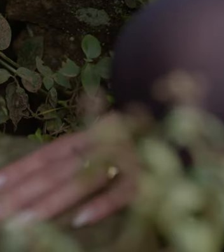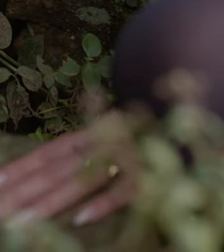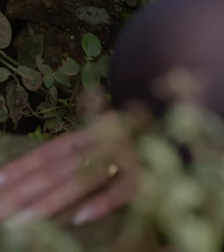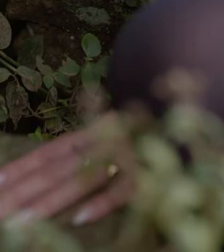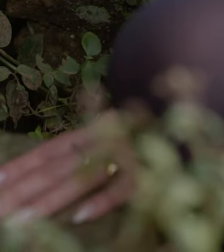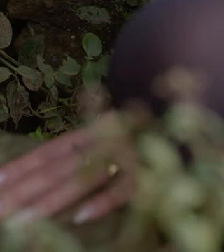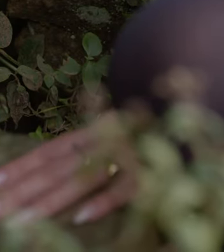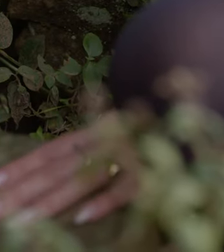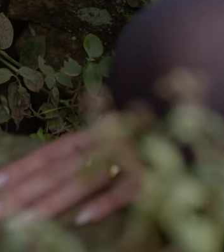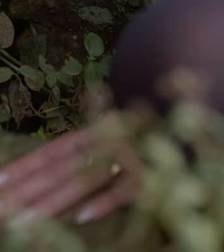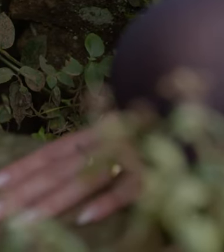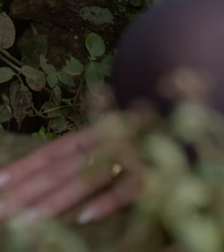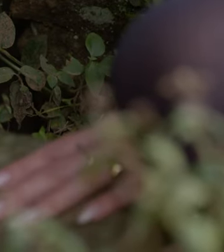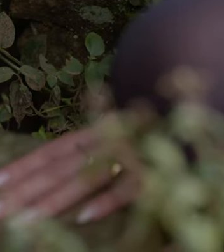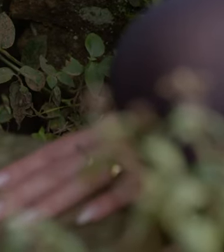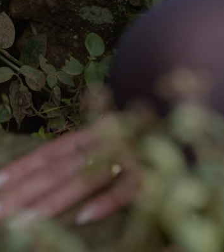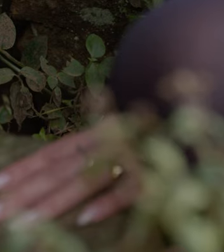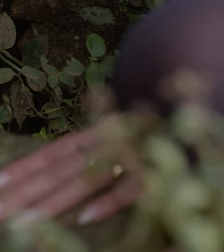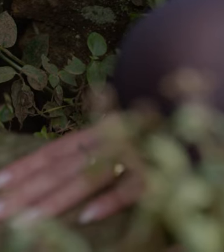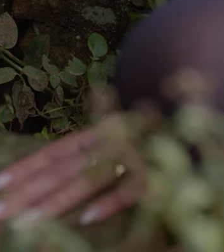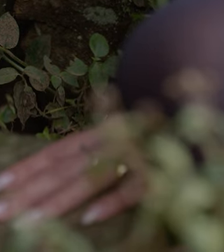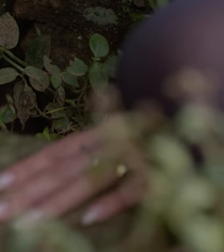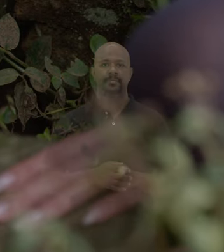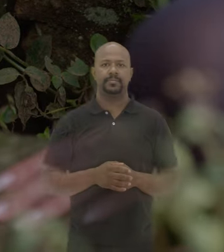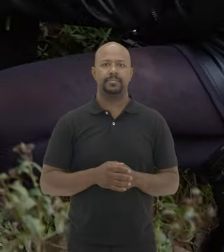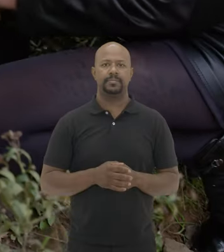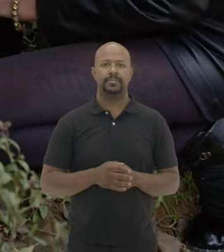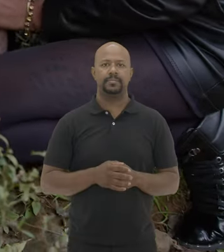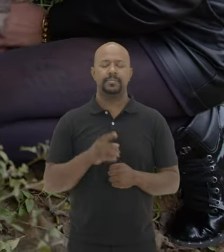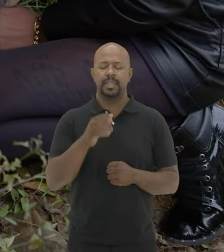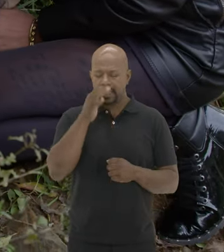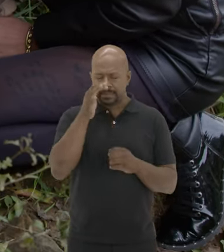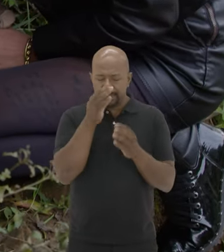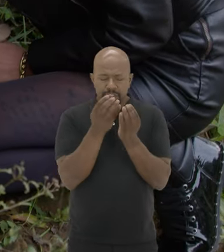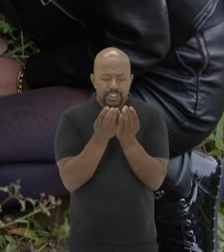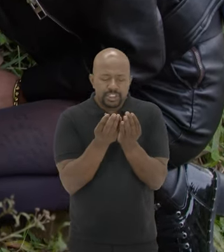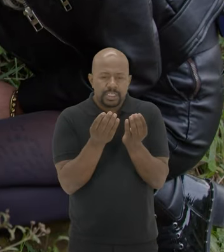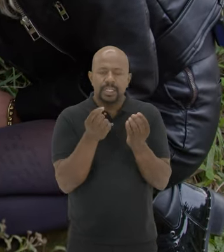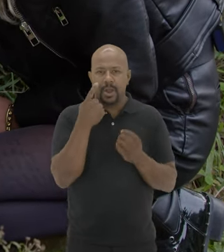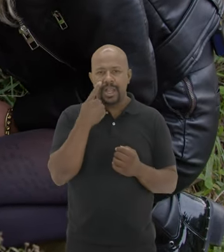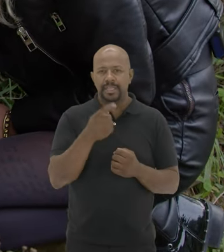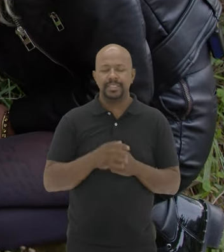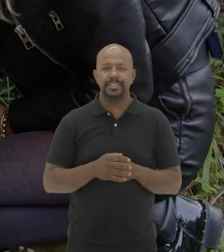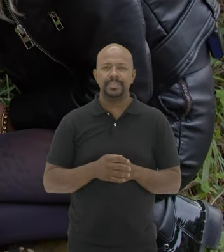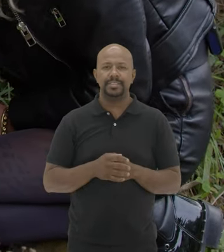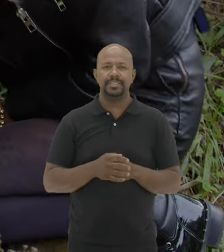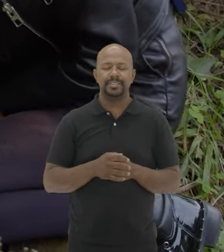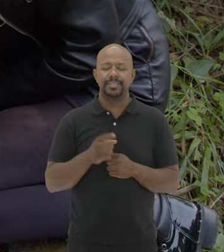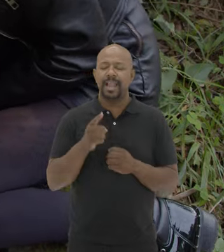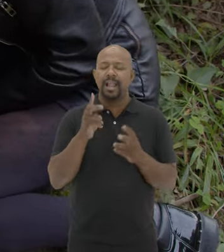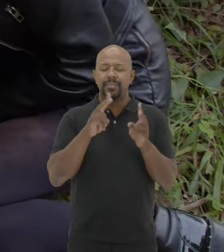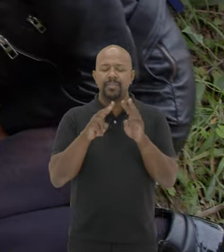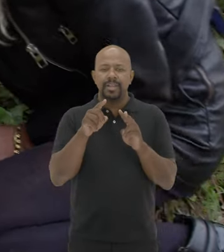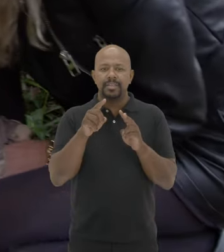O cachecol mexe suavemente. Balançando. E as plantinhas também, ó. Aqui